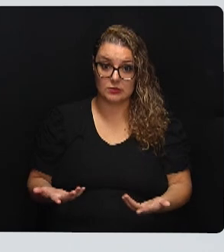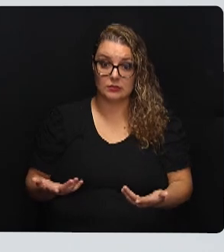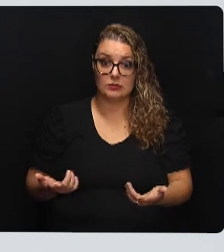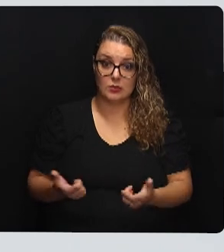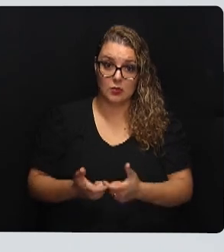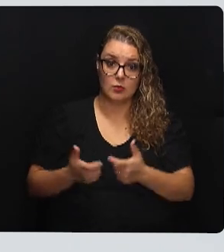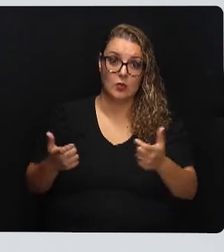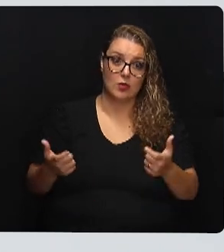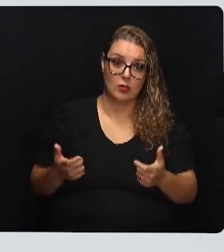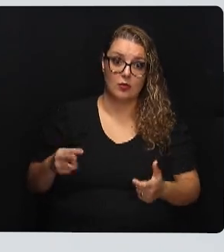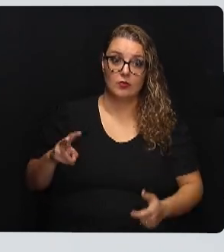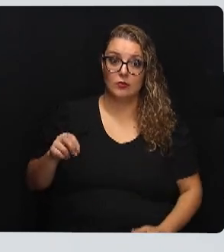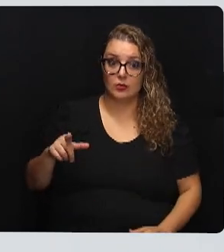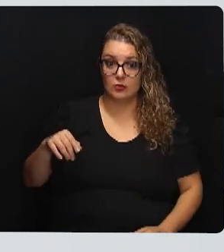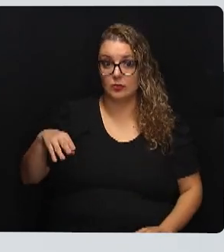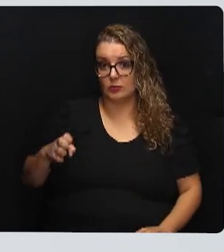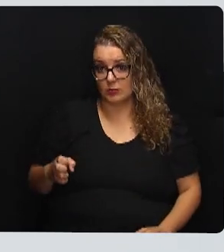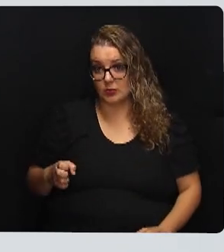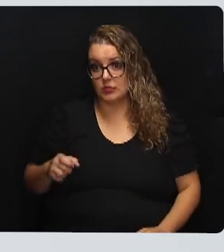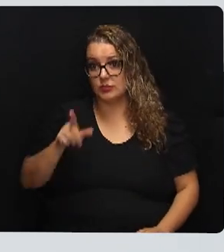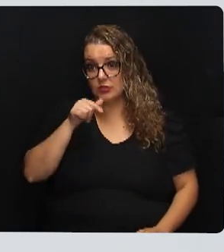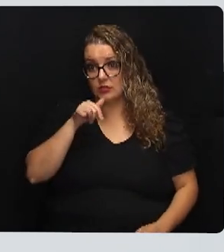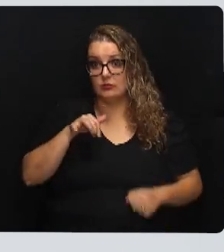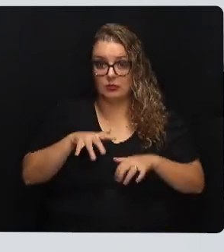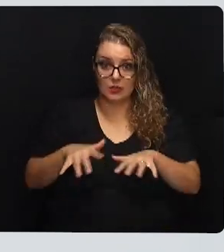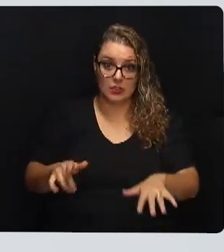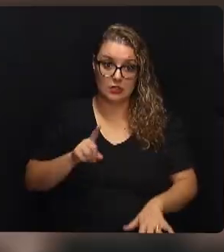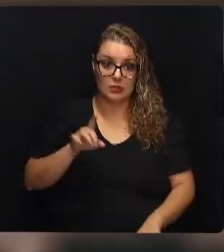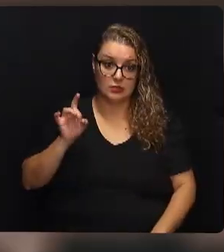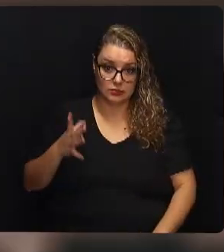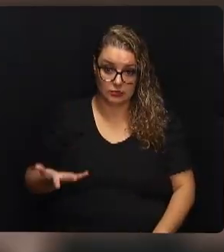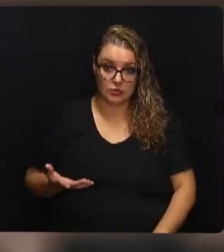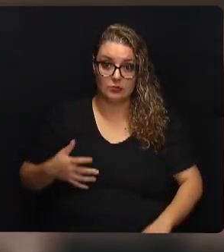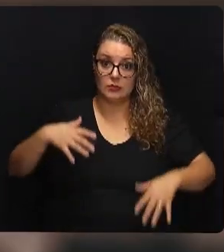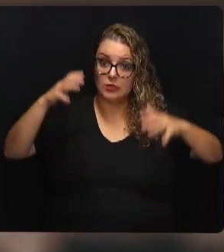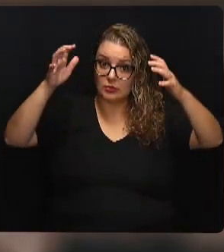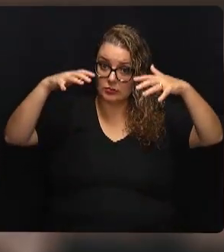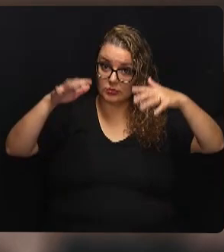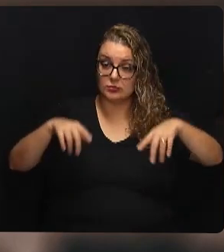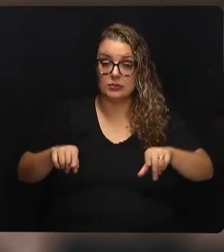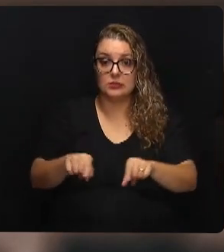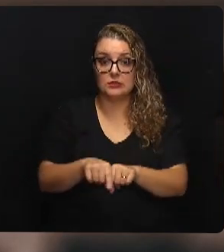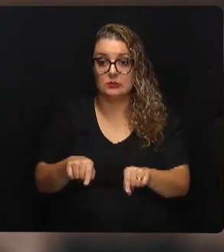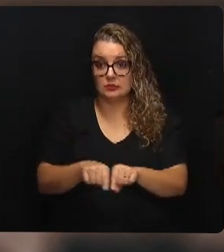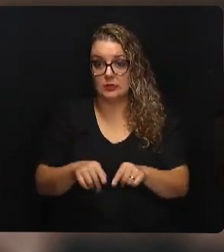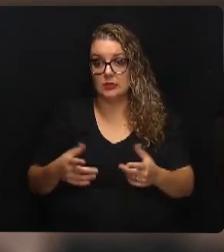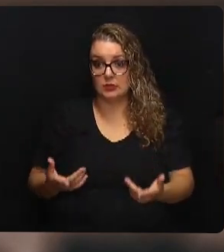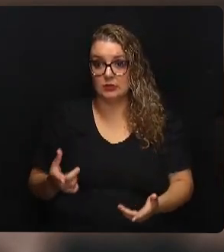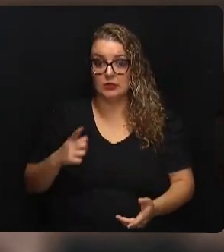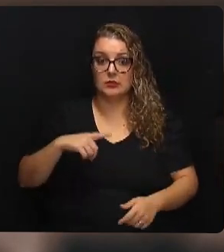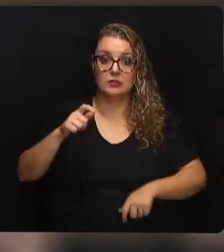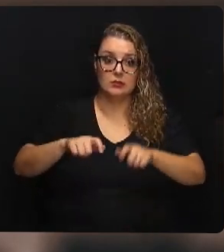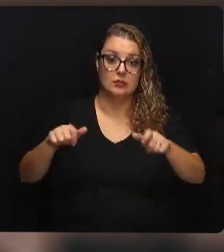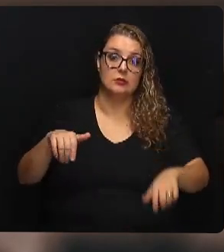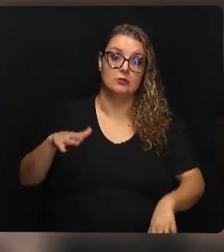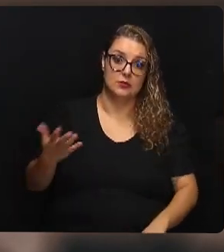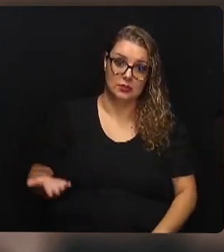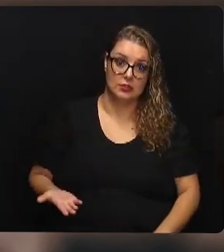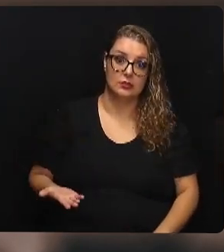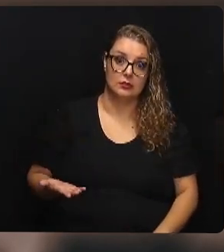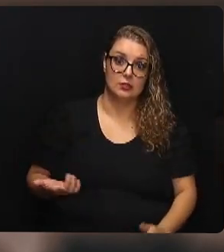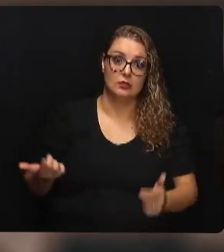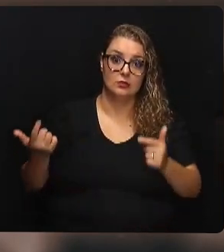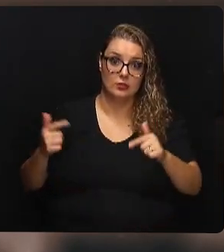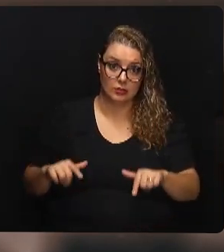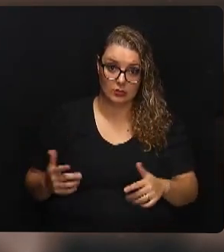tendo um maior volume de água contaminada, né? Não só pelas chuvas, mas também porque a gente tem mais